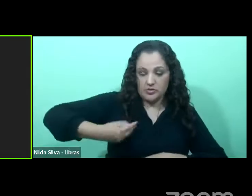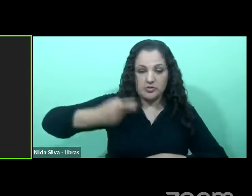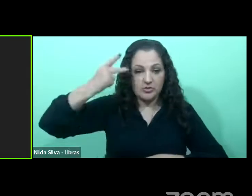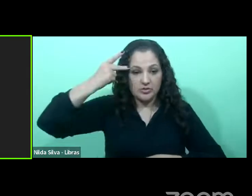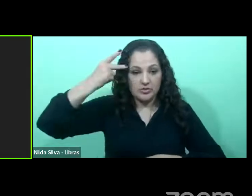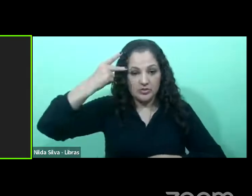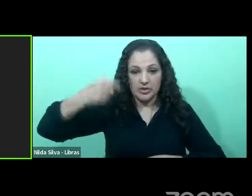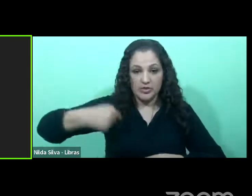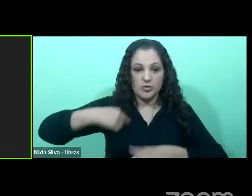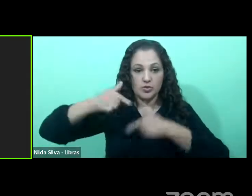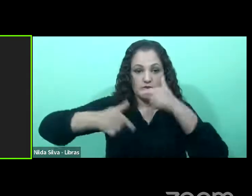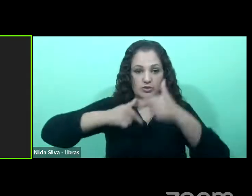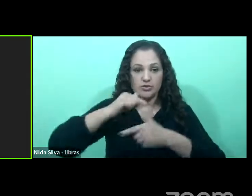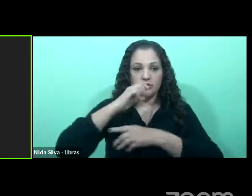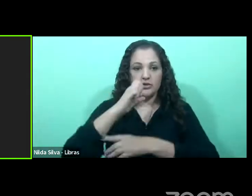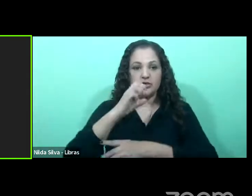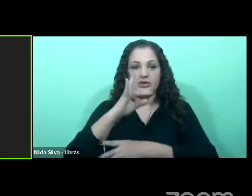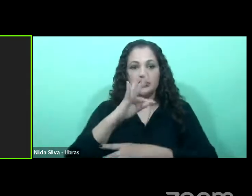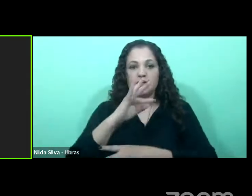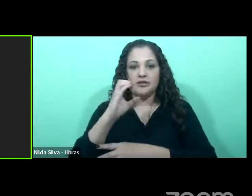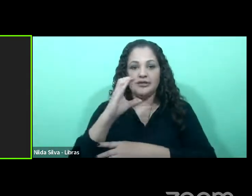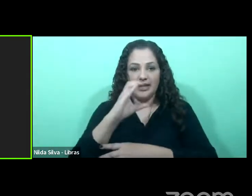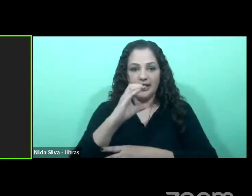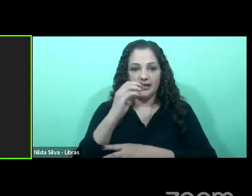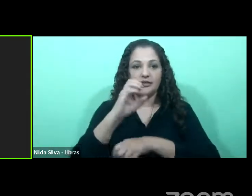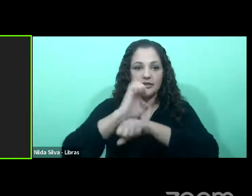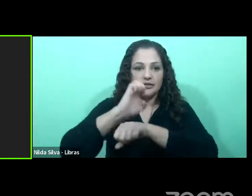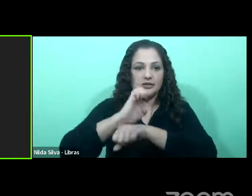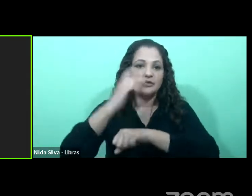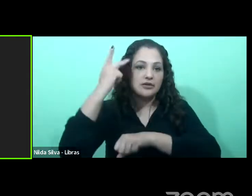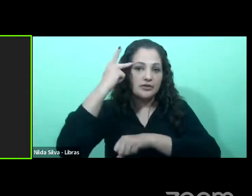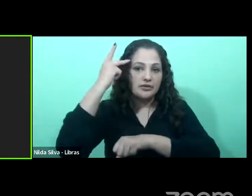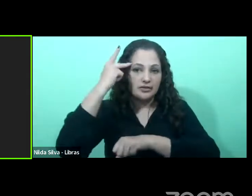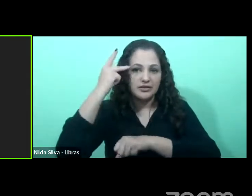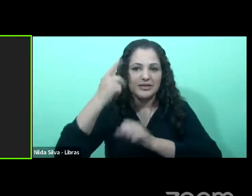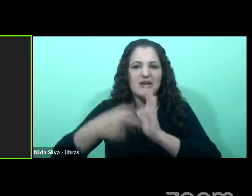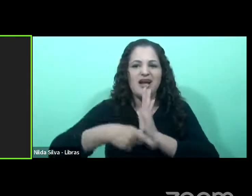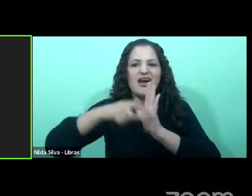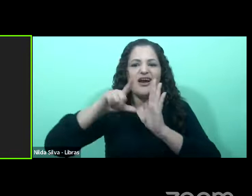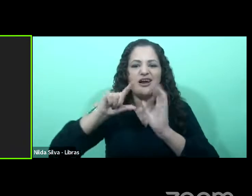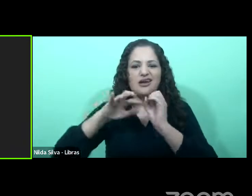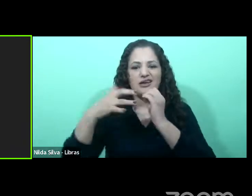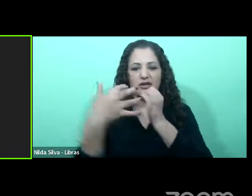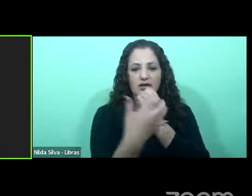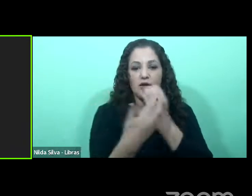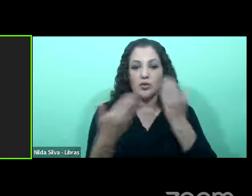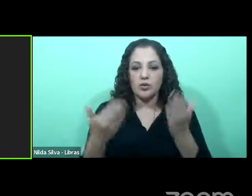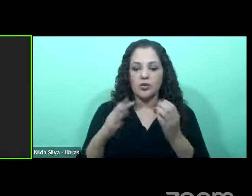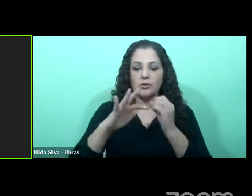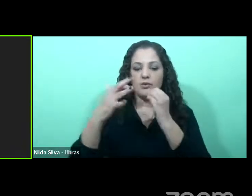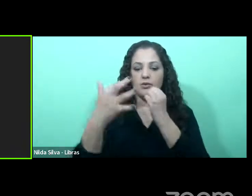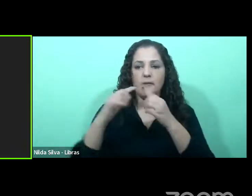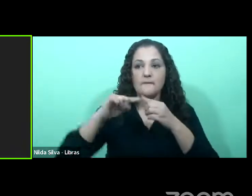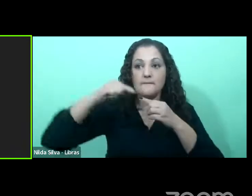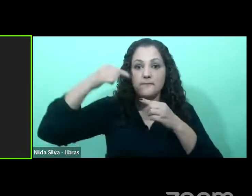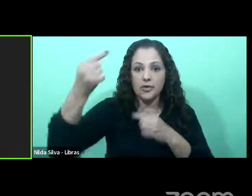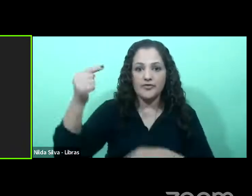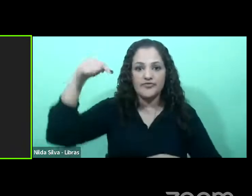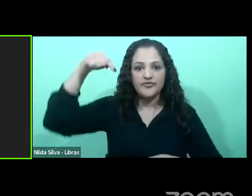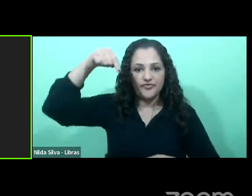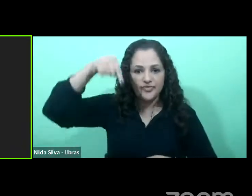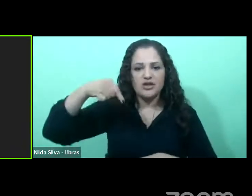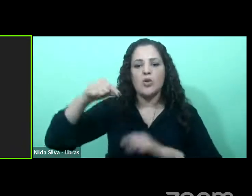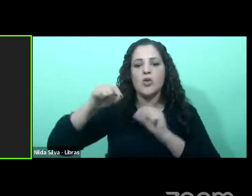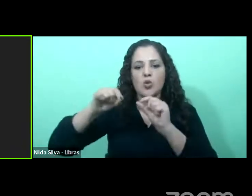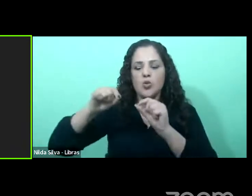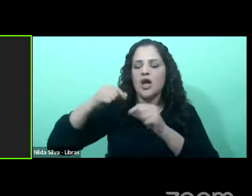né, do estado de São Paulo, e principalmente antes da pandemia, agora pós-pandemia, nós viemos trabalhando aí